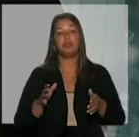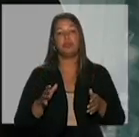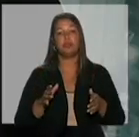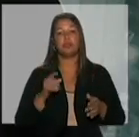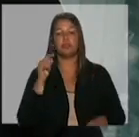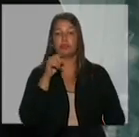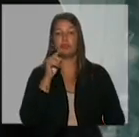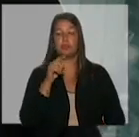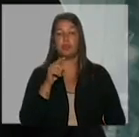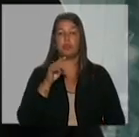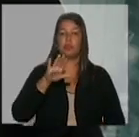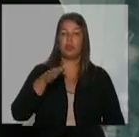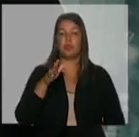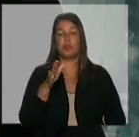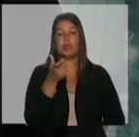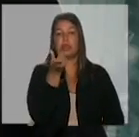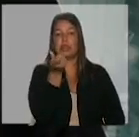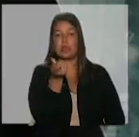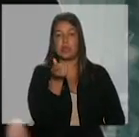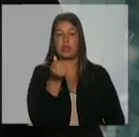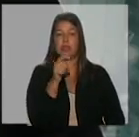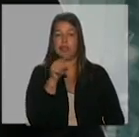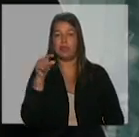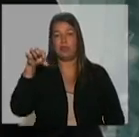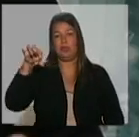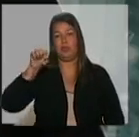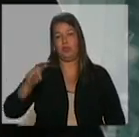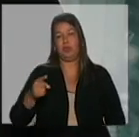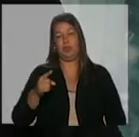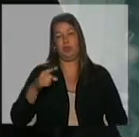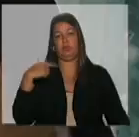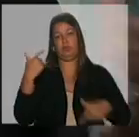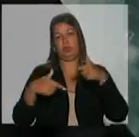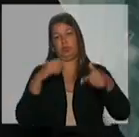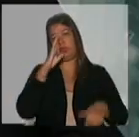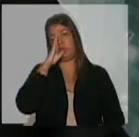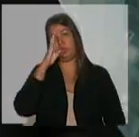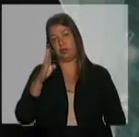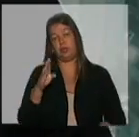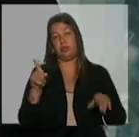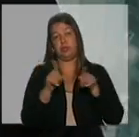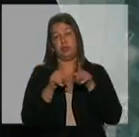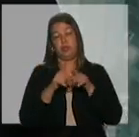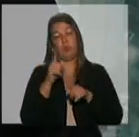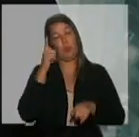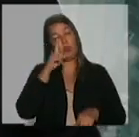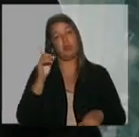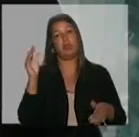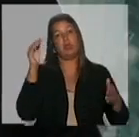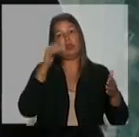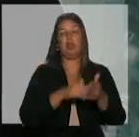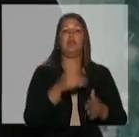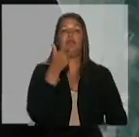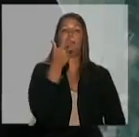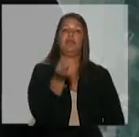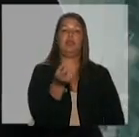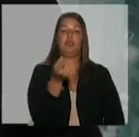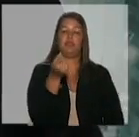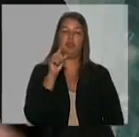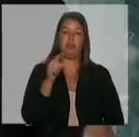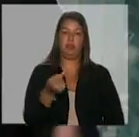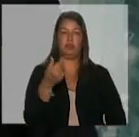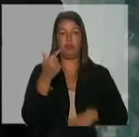gere aí, de forma direta algo em torno de 6 a 9 mil empregos diretos e possa chegar naquela ordem que você falou de 20 mil